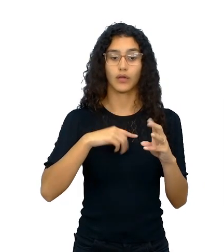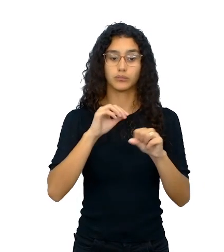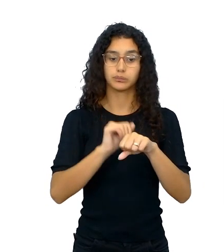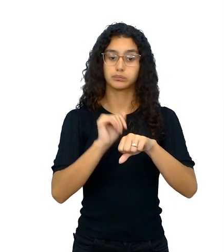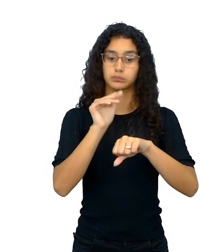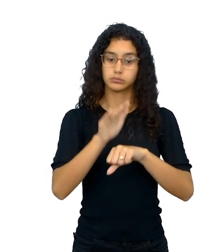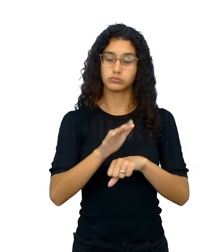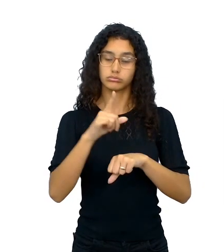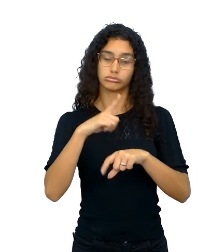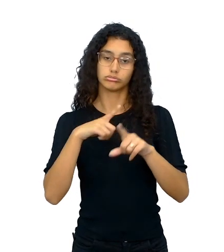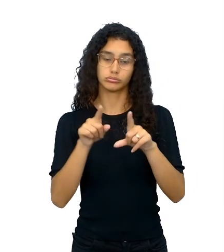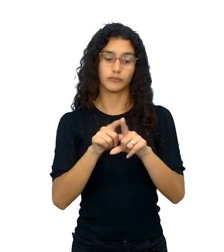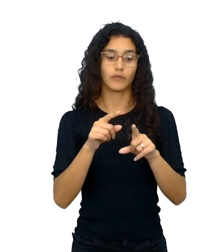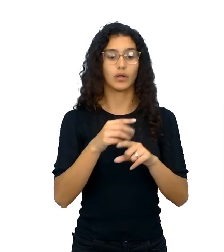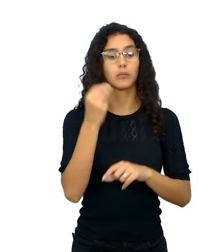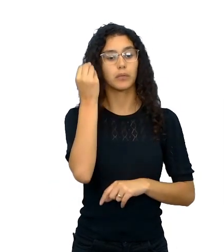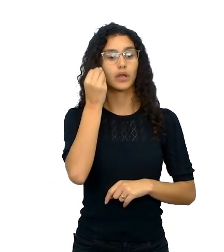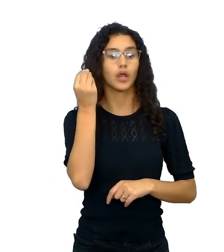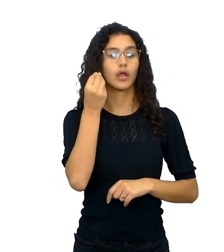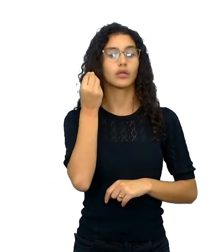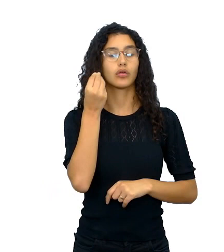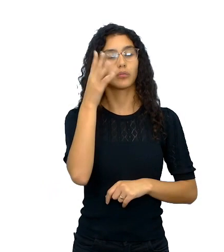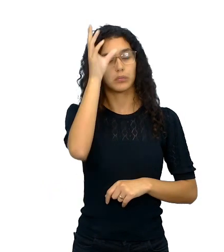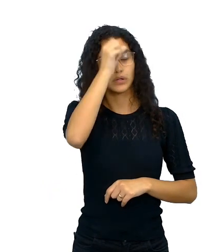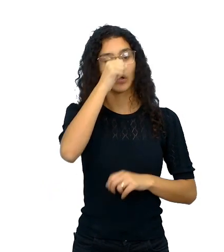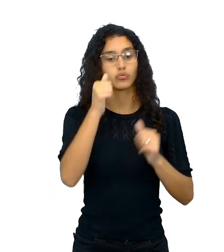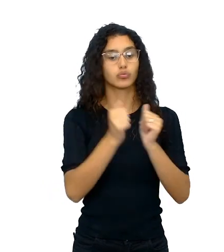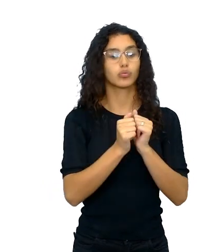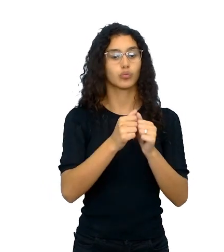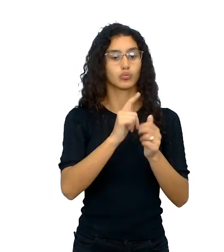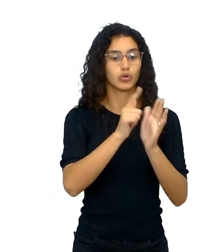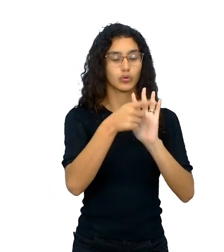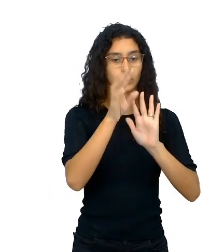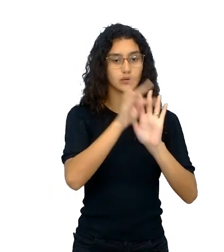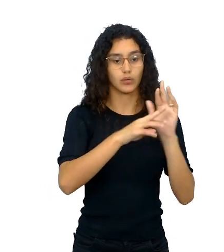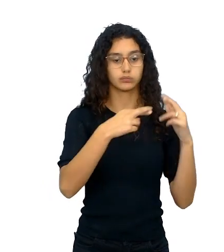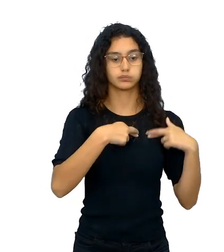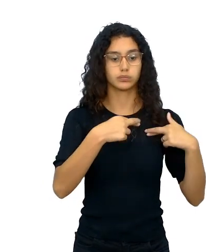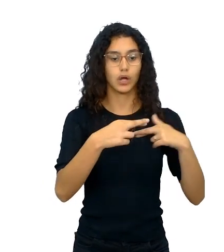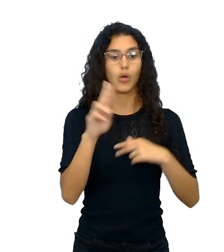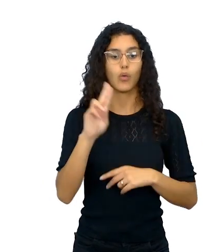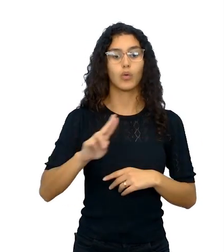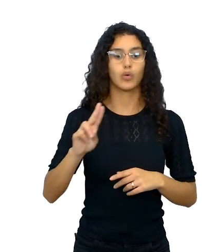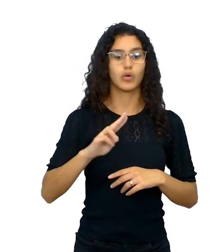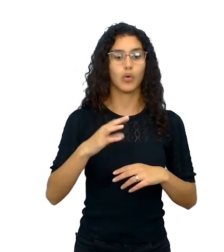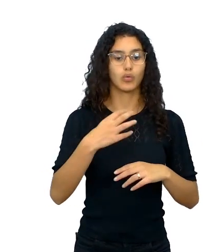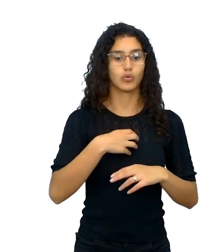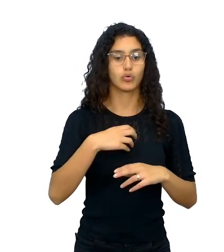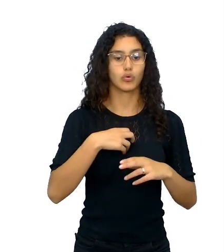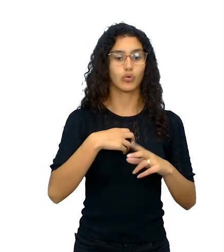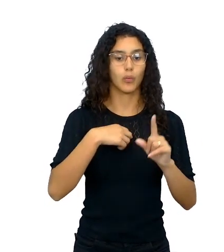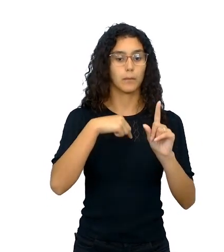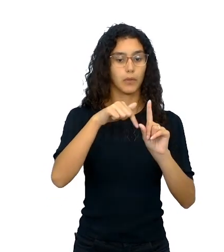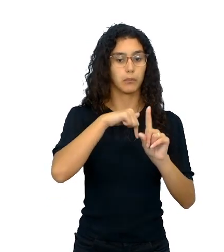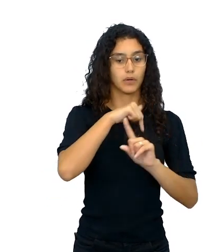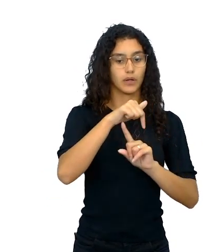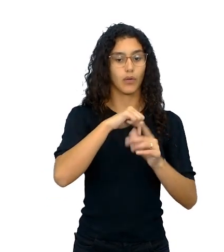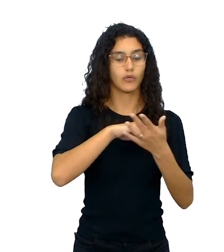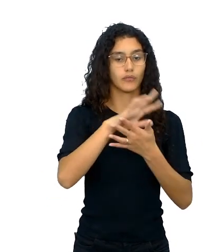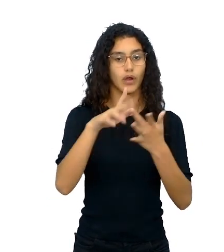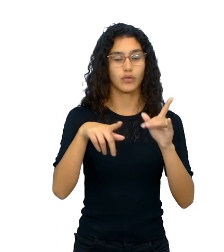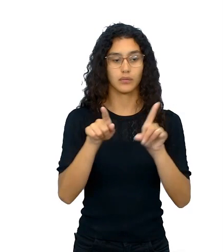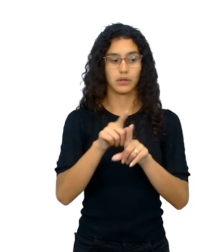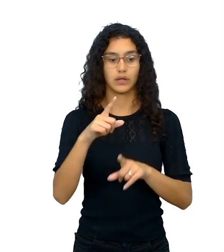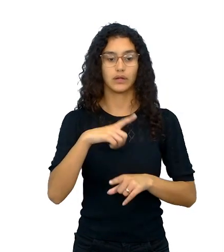uma sugestão de experiência de aprendizagem com o gênero textual romance, utilizando o recurso multimodal e